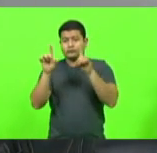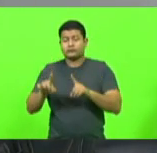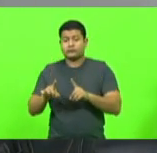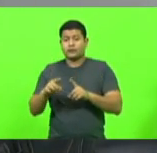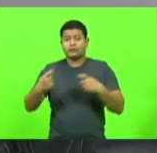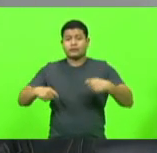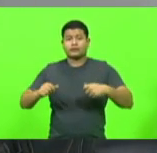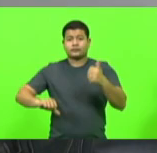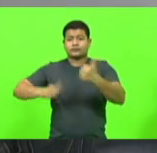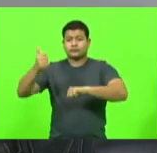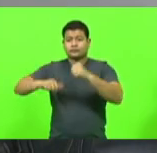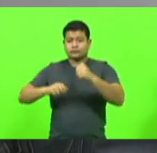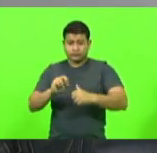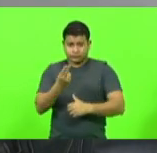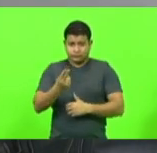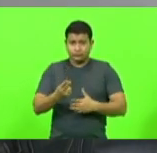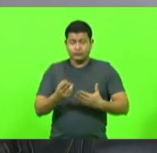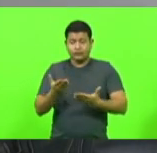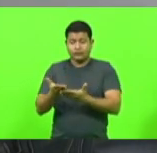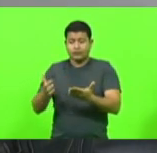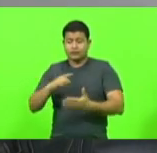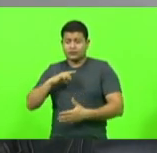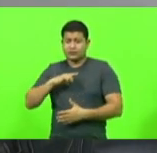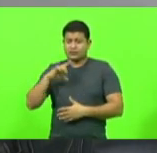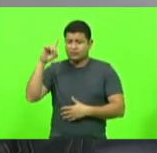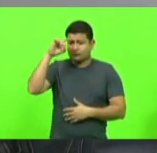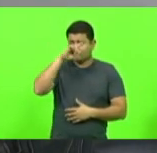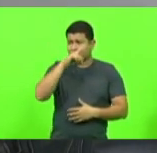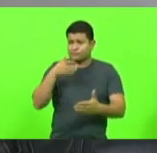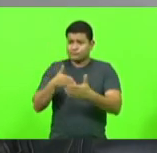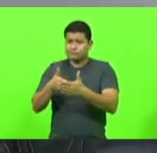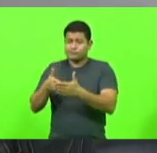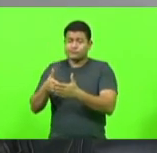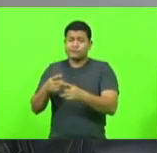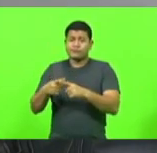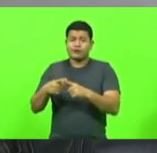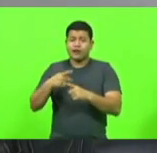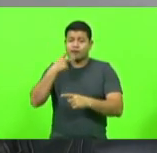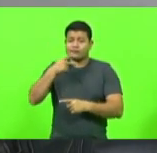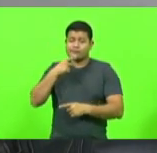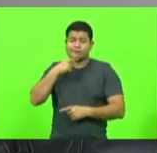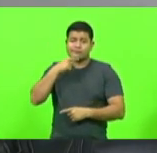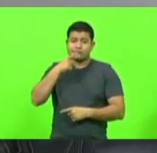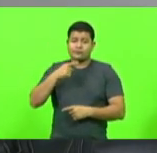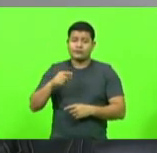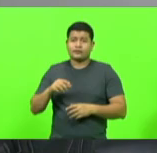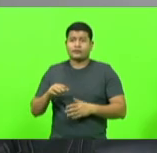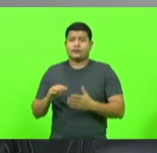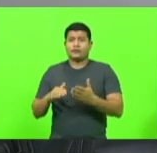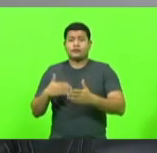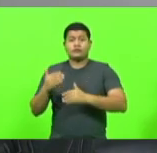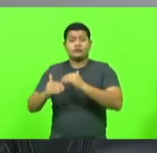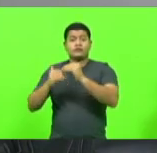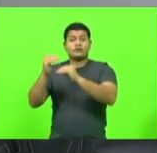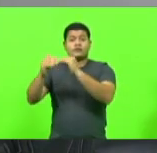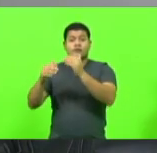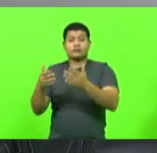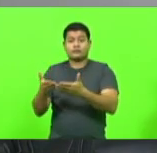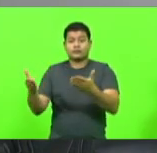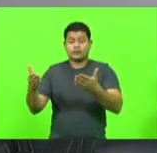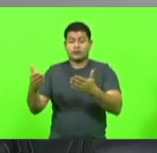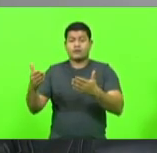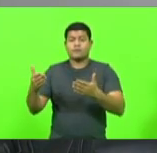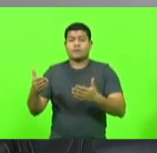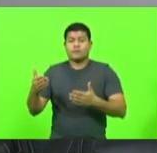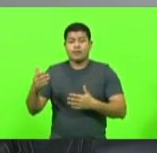uma sequência de uma dificuldade de fala, coisa tão corriqueira no desenvolvimento neuropsicomotor,